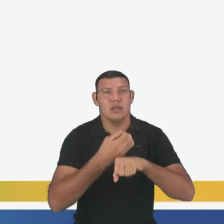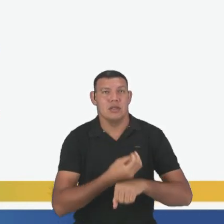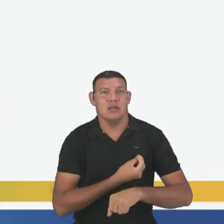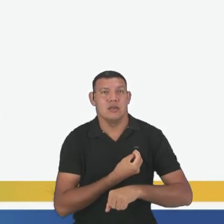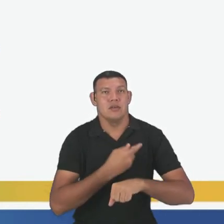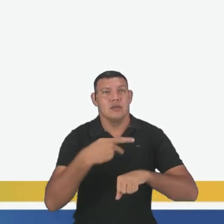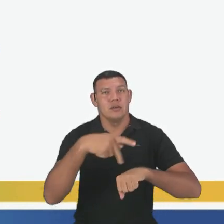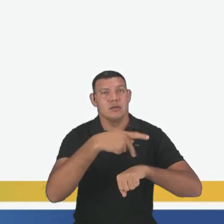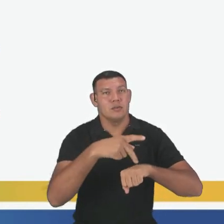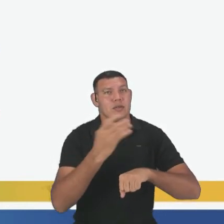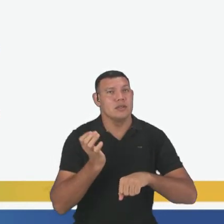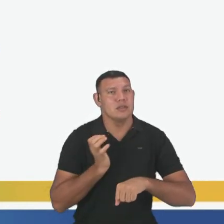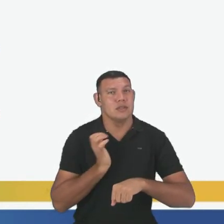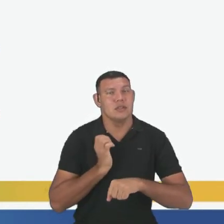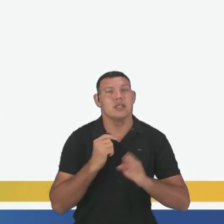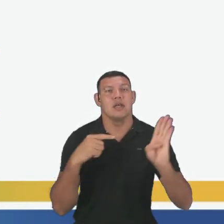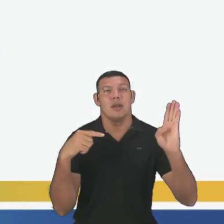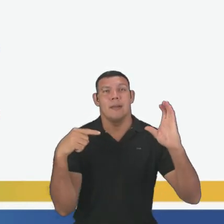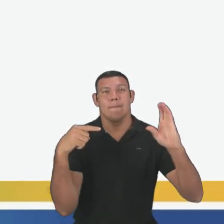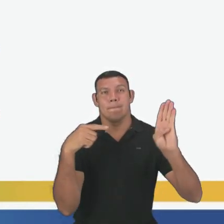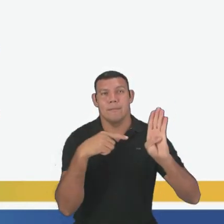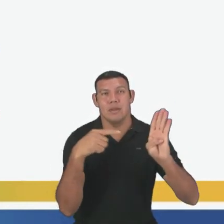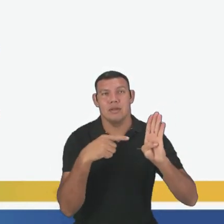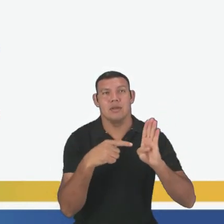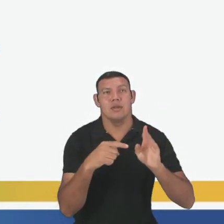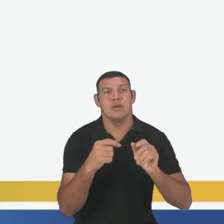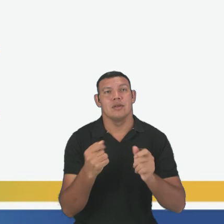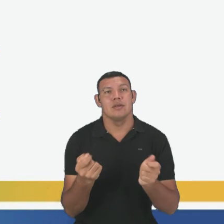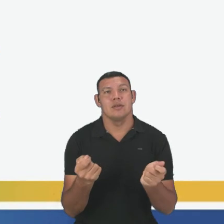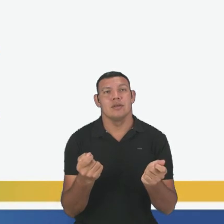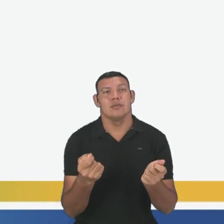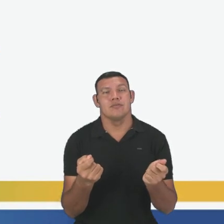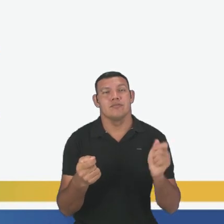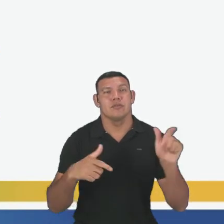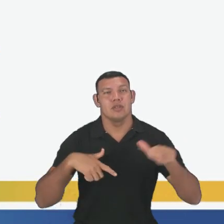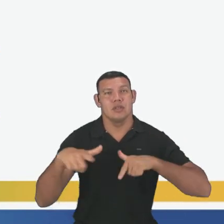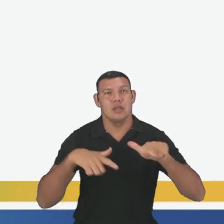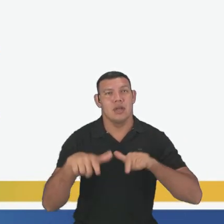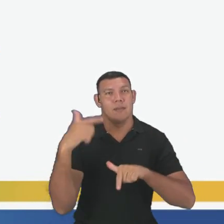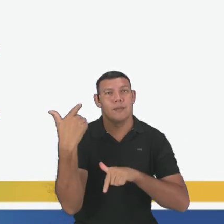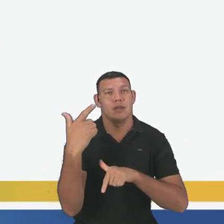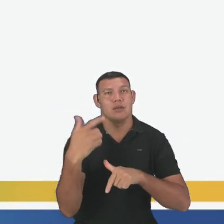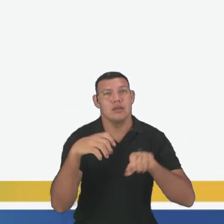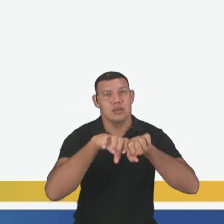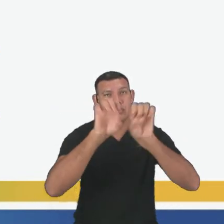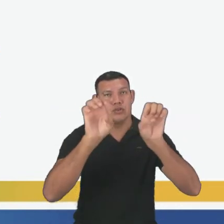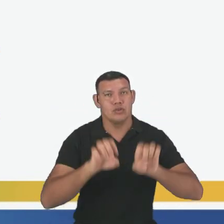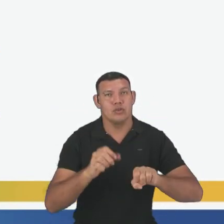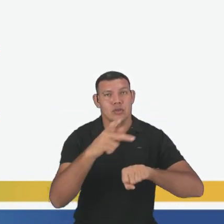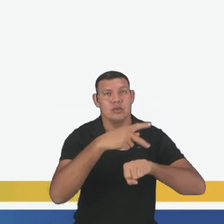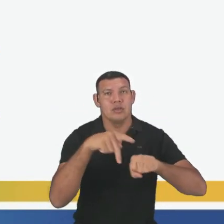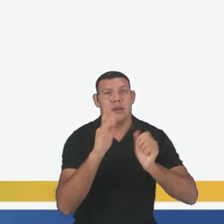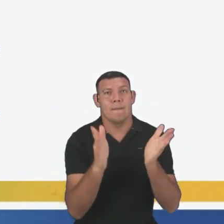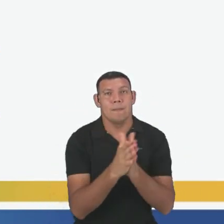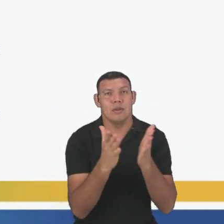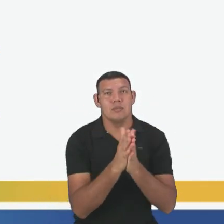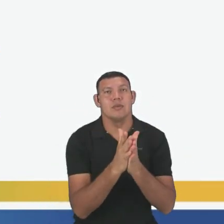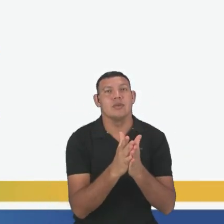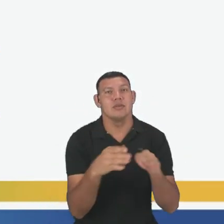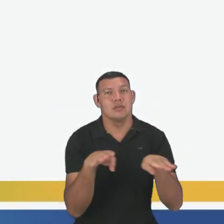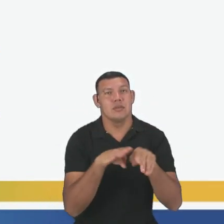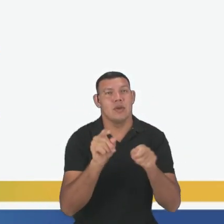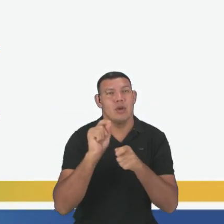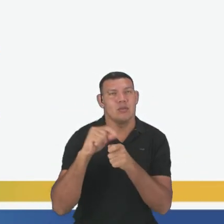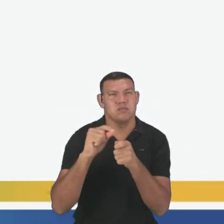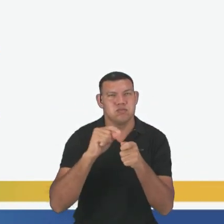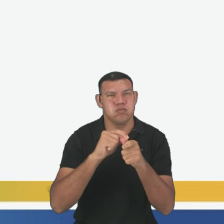países pobres e alta produtividade tecnológica dos países ricos, letra C, a competição pelo mercado de